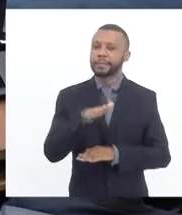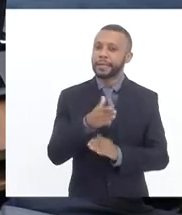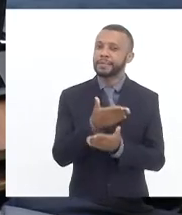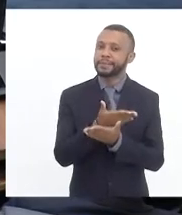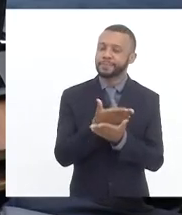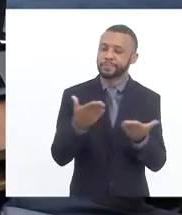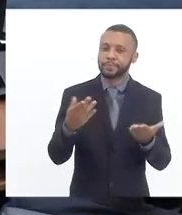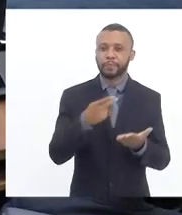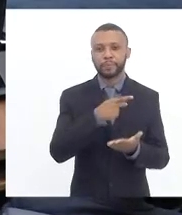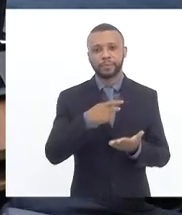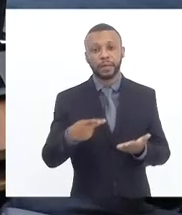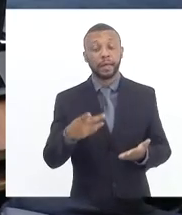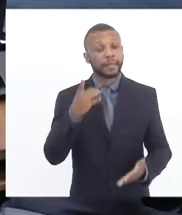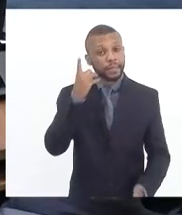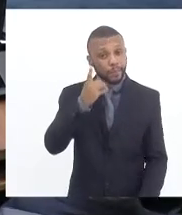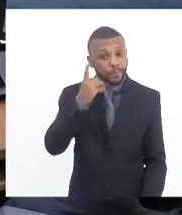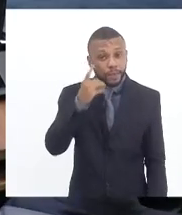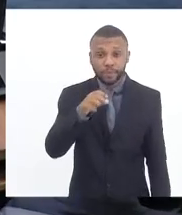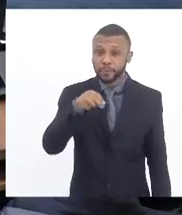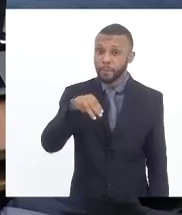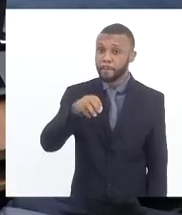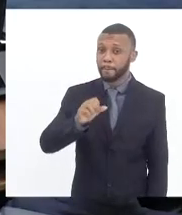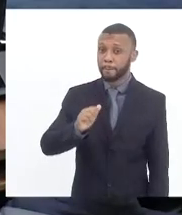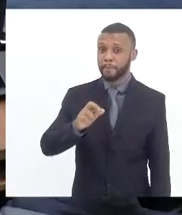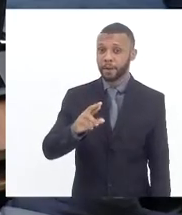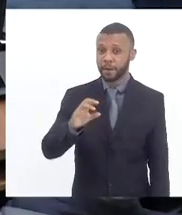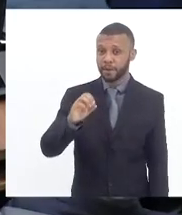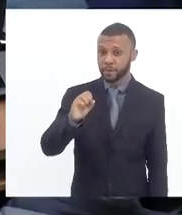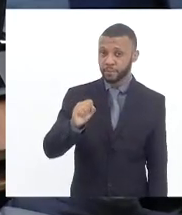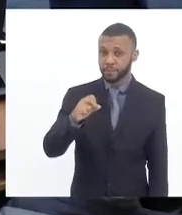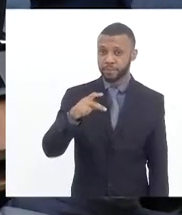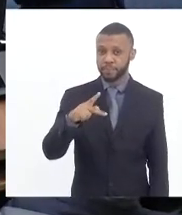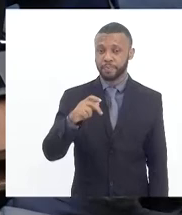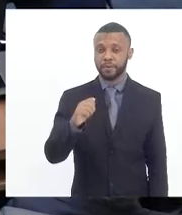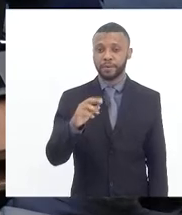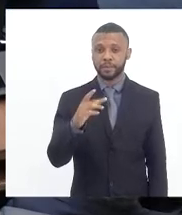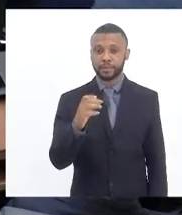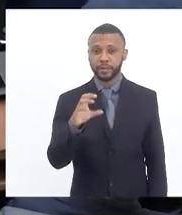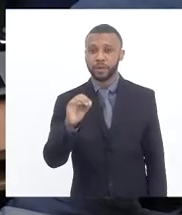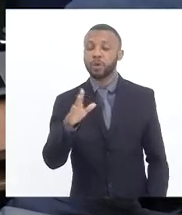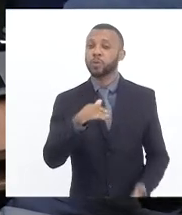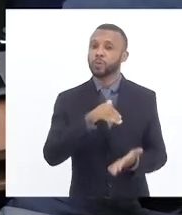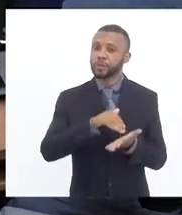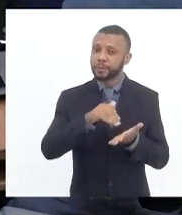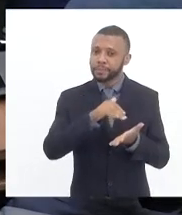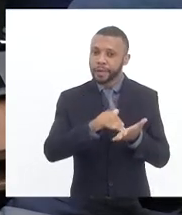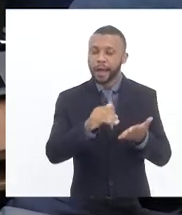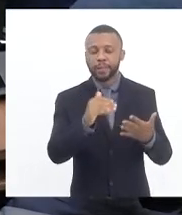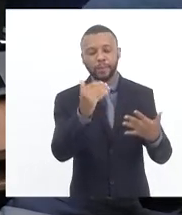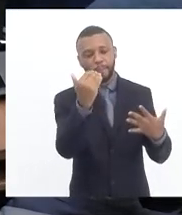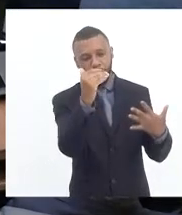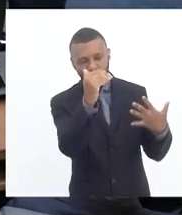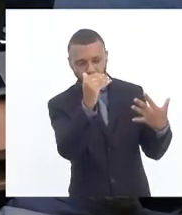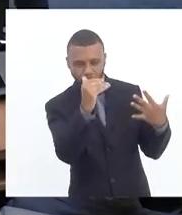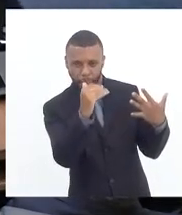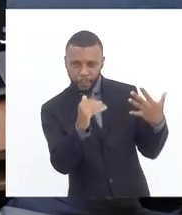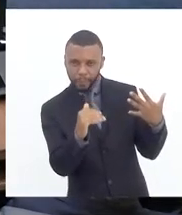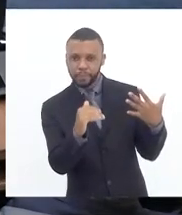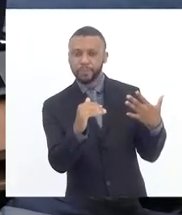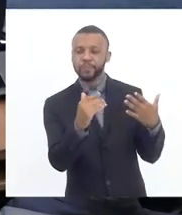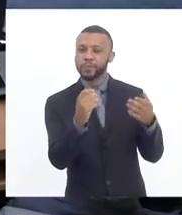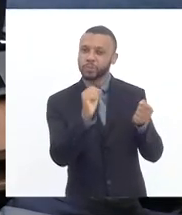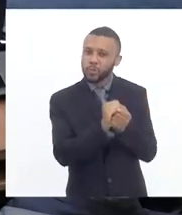Márcio Pacheco os convidados o secretário Nelson Rocha subsecretário Bruno Sobral Presidente Sérgio Aureliano